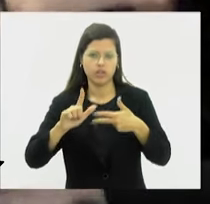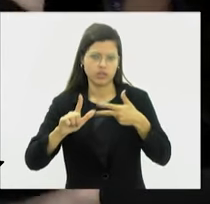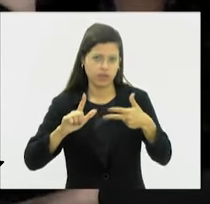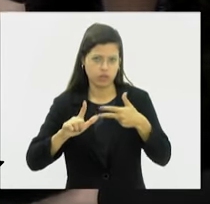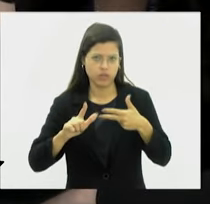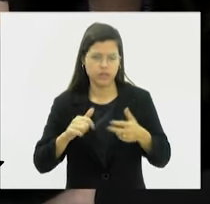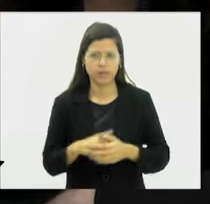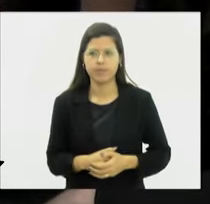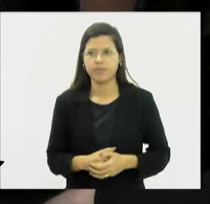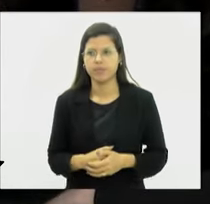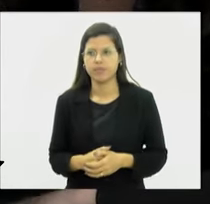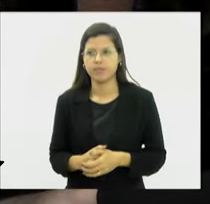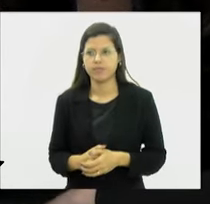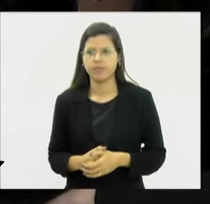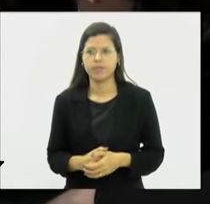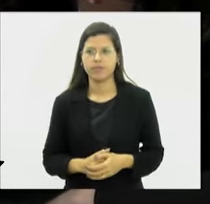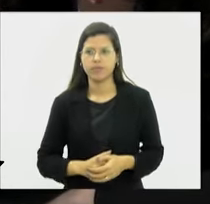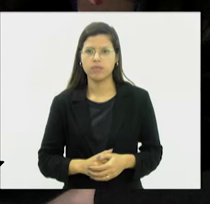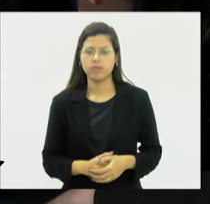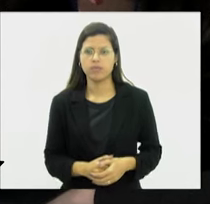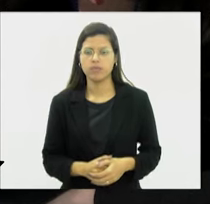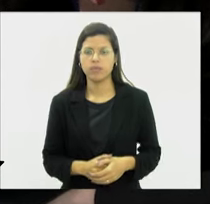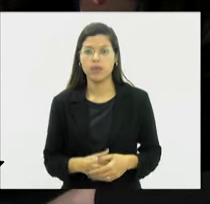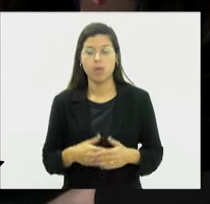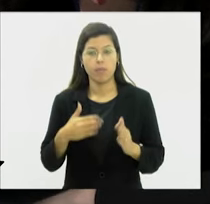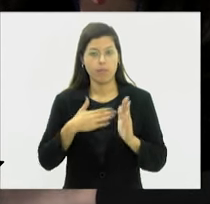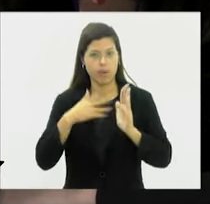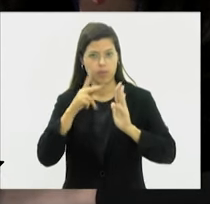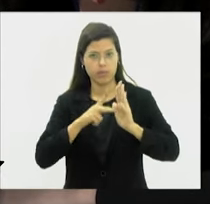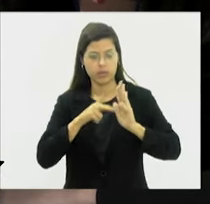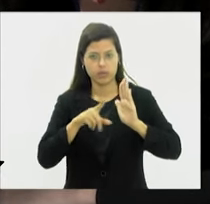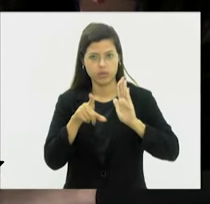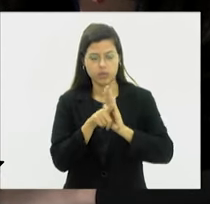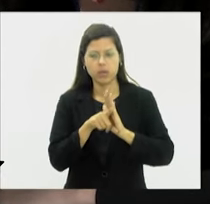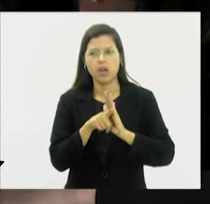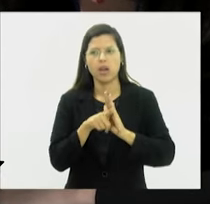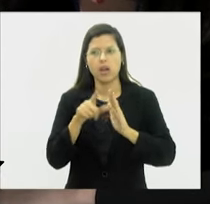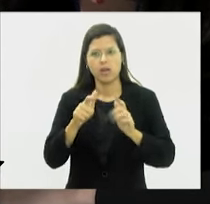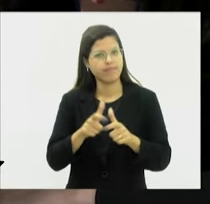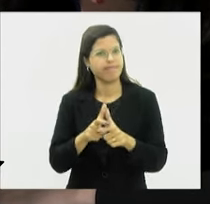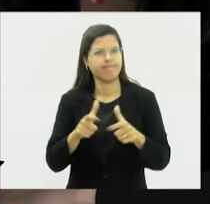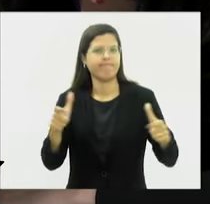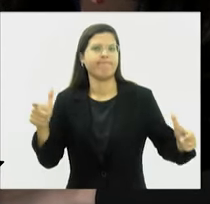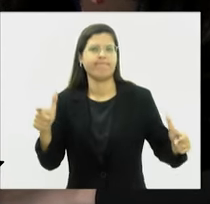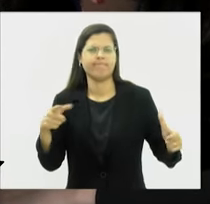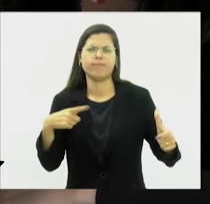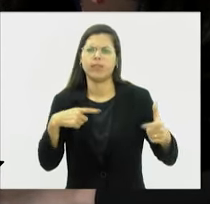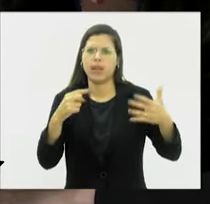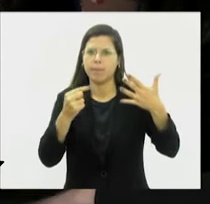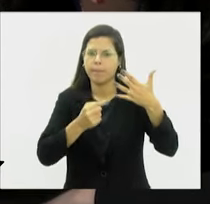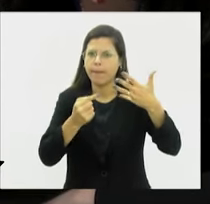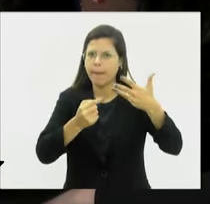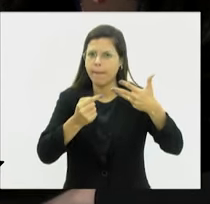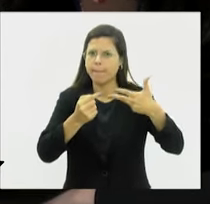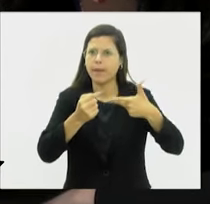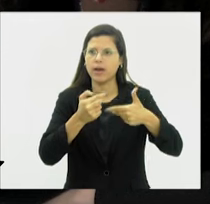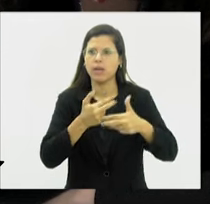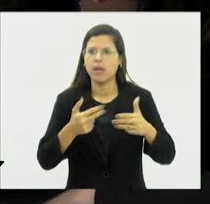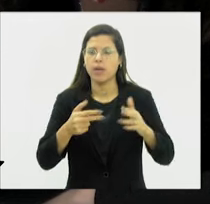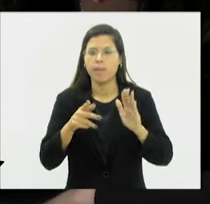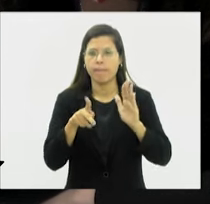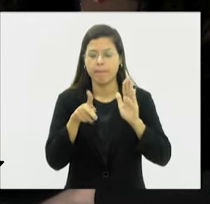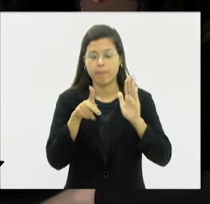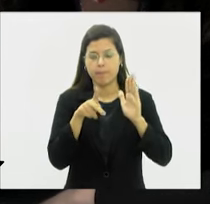acrescentando, o meu projeto de lei ele é muito mais amplo e abraça algumas questões do PL